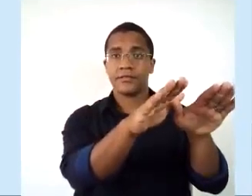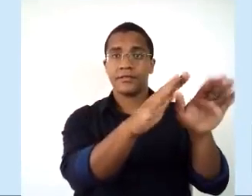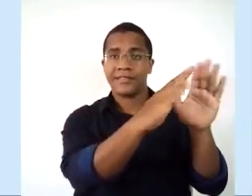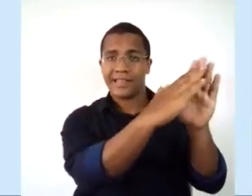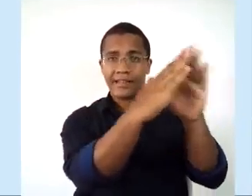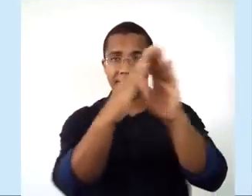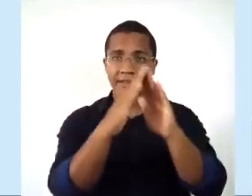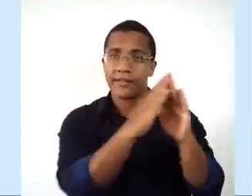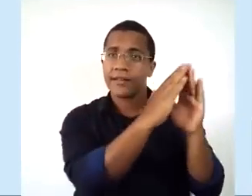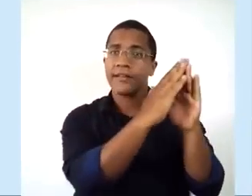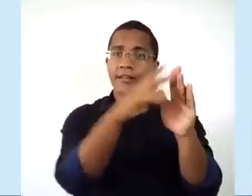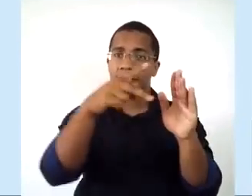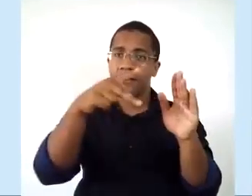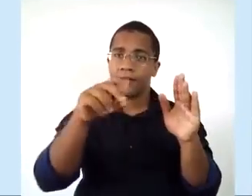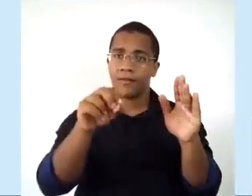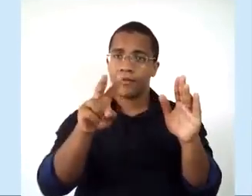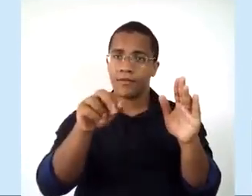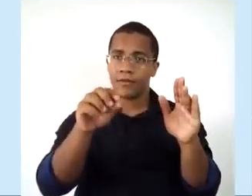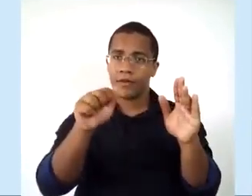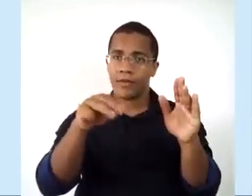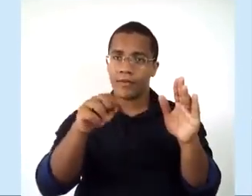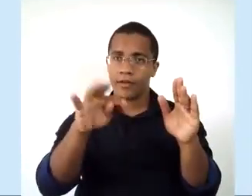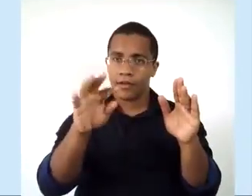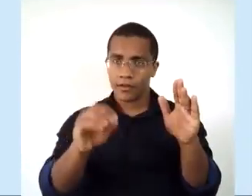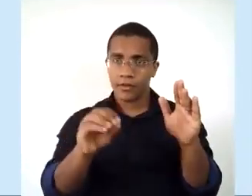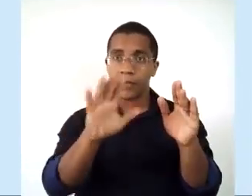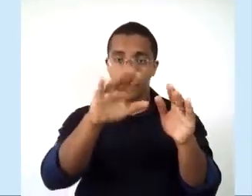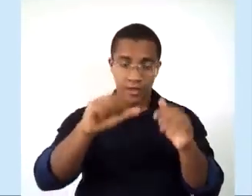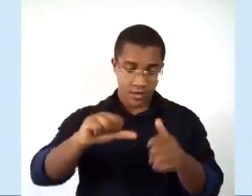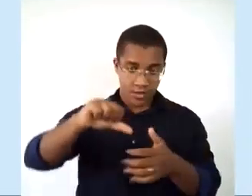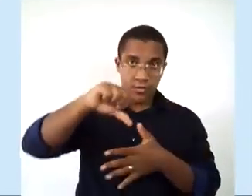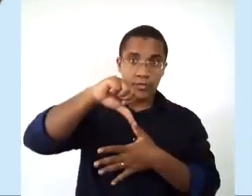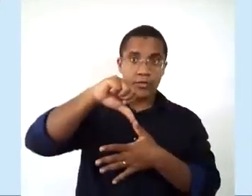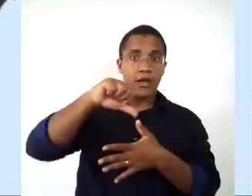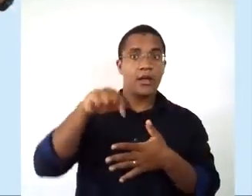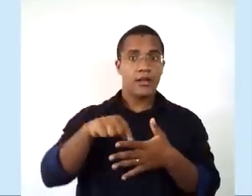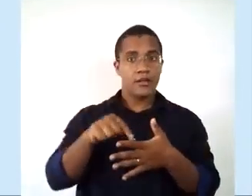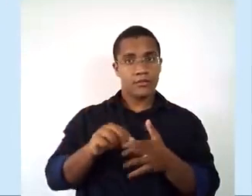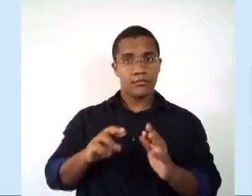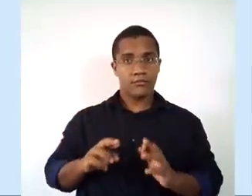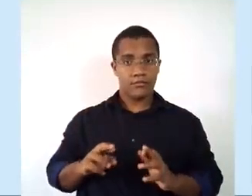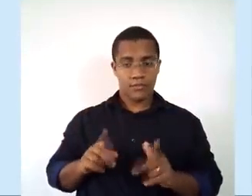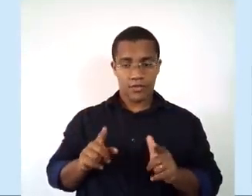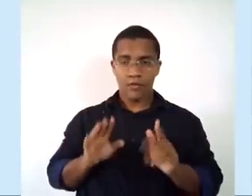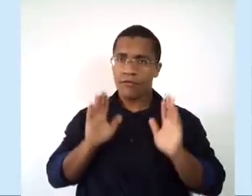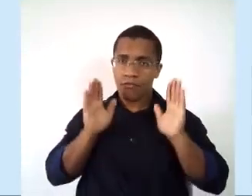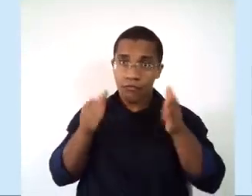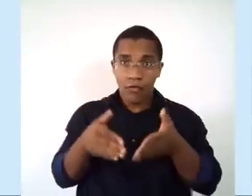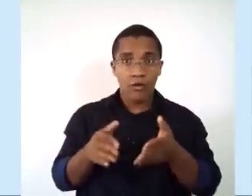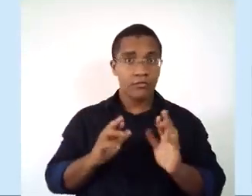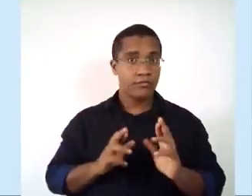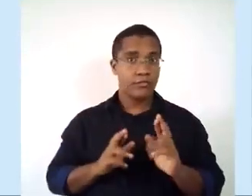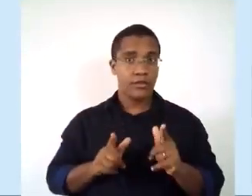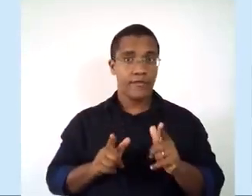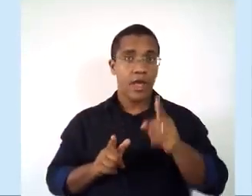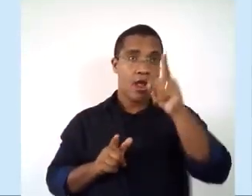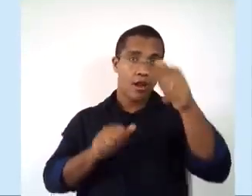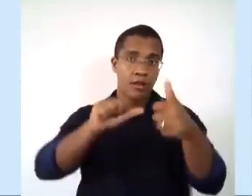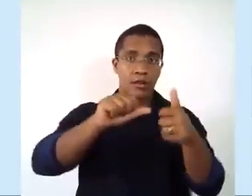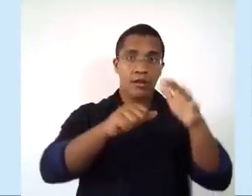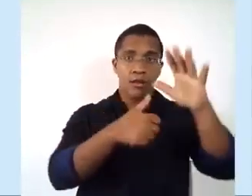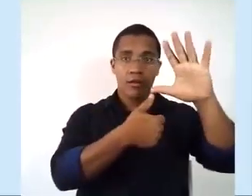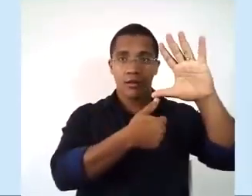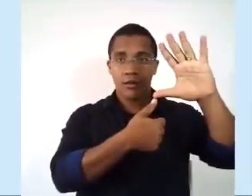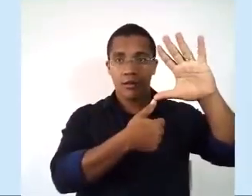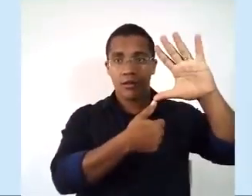Norte e na América do Sul foi que no Sul a exploração foi o foco e no Norte o povoamento foi mais o foco, tá? Mas, não